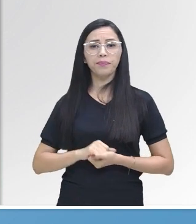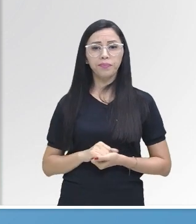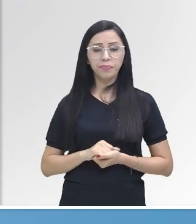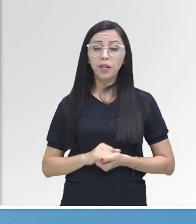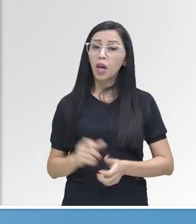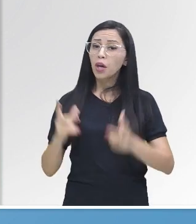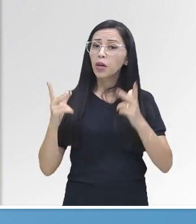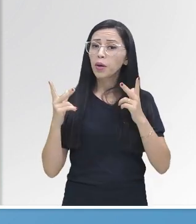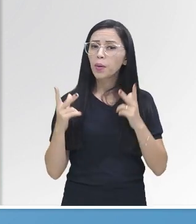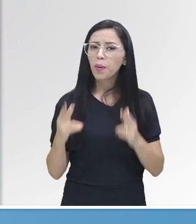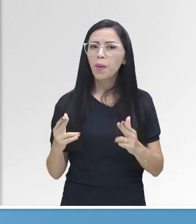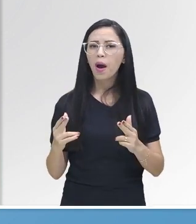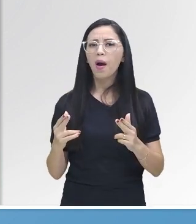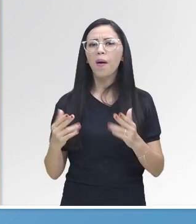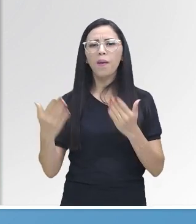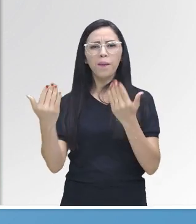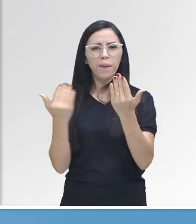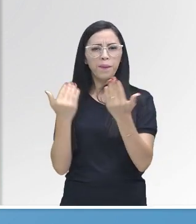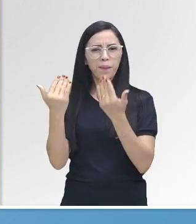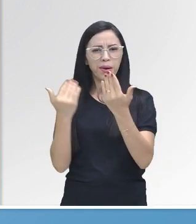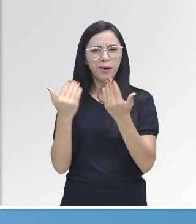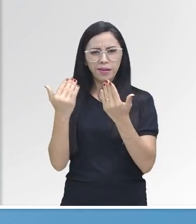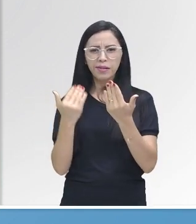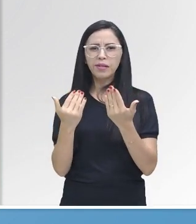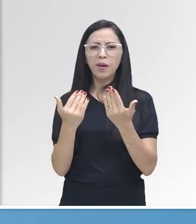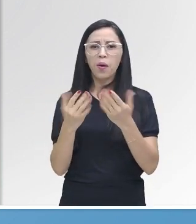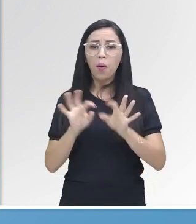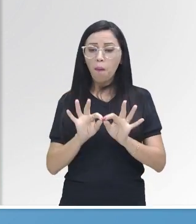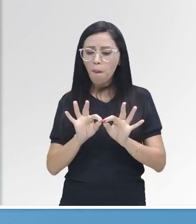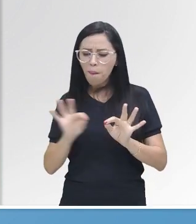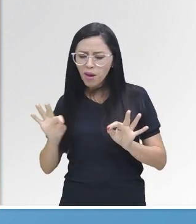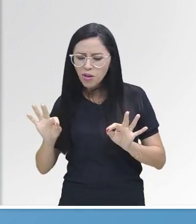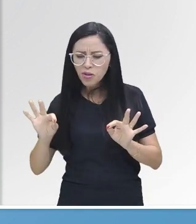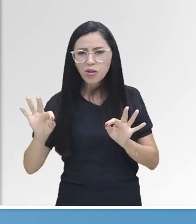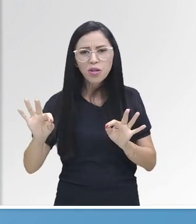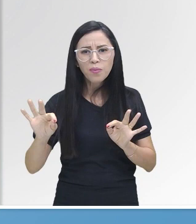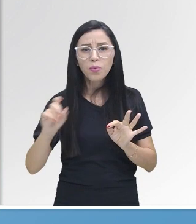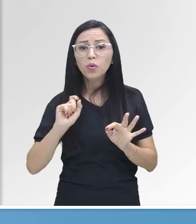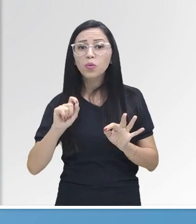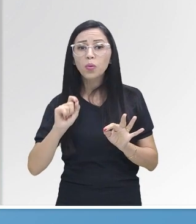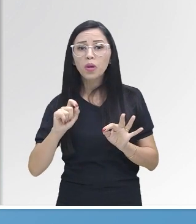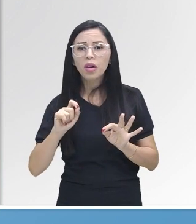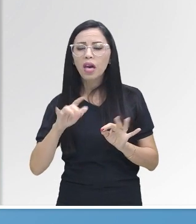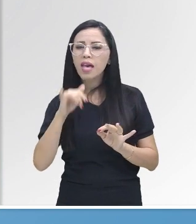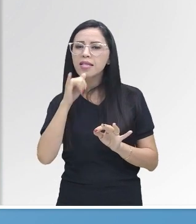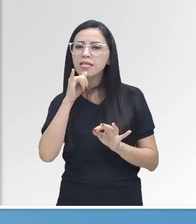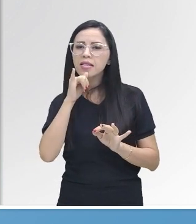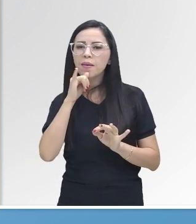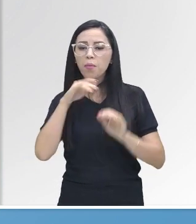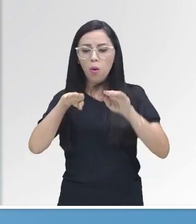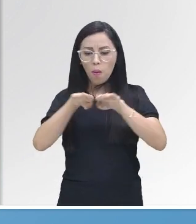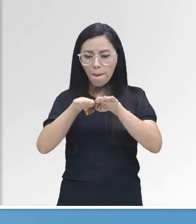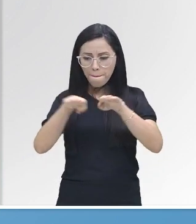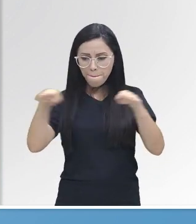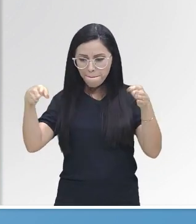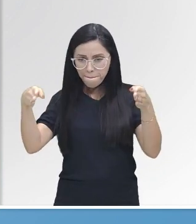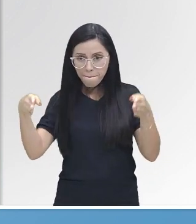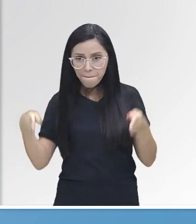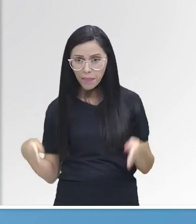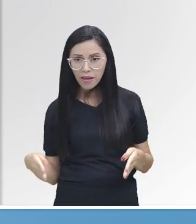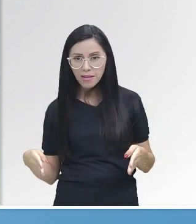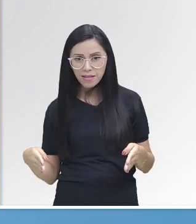modo, fazemos uma comparação quando medimos o comprimento do tampo de uma mesa. Utilizando o